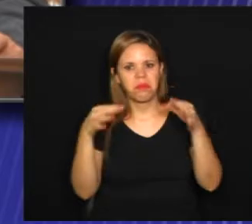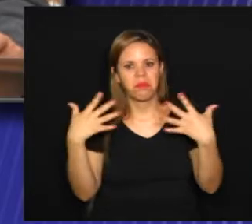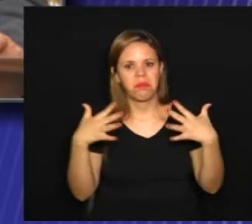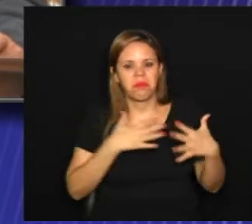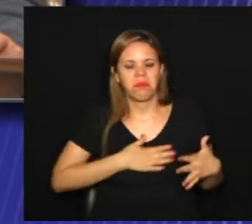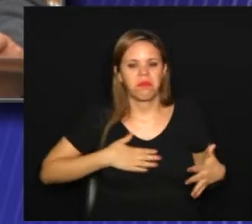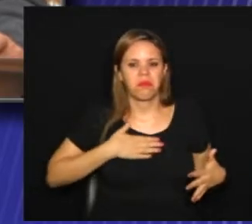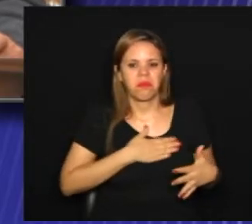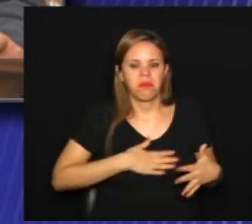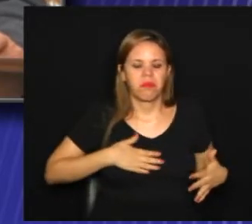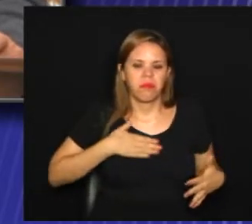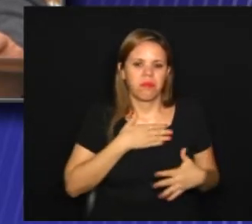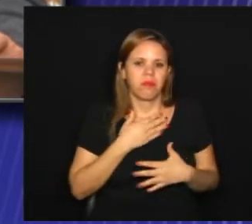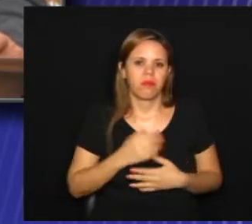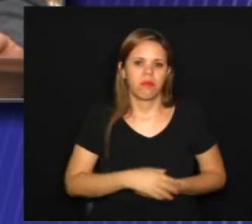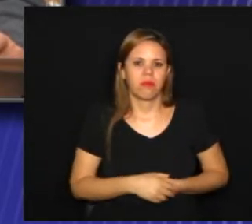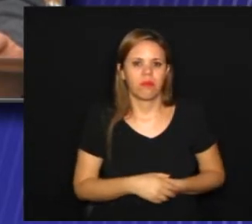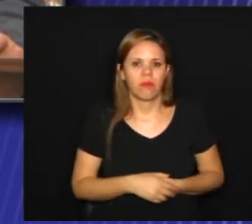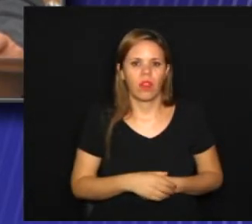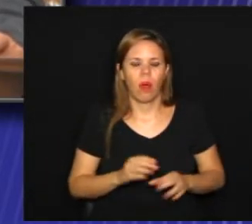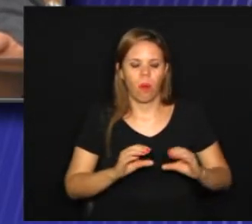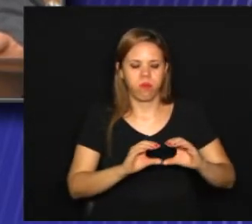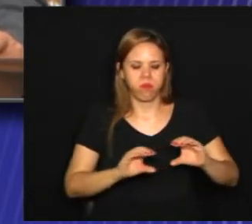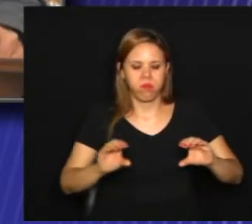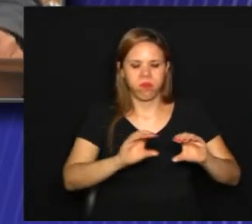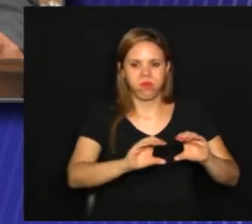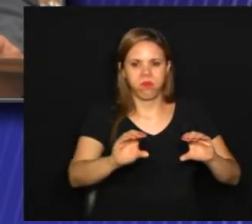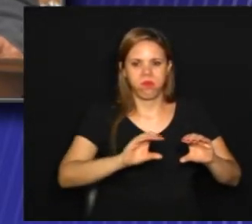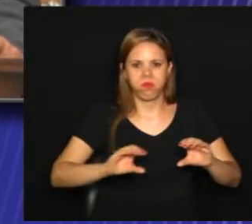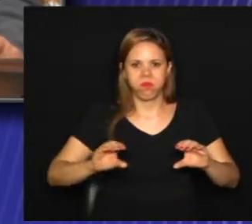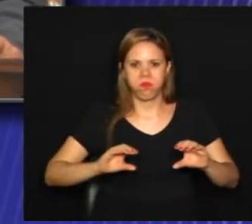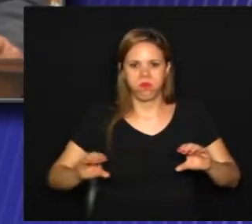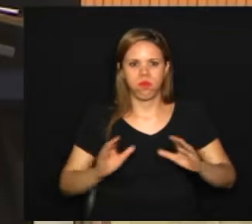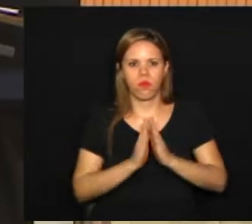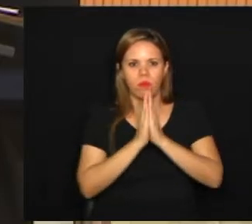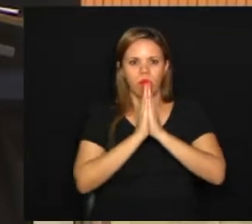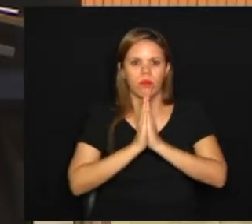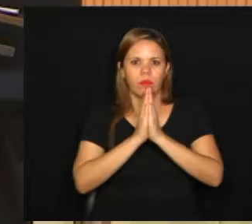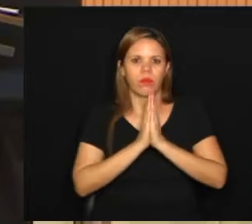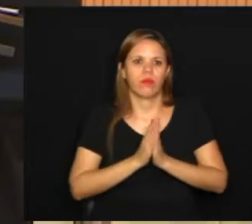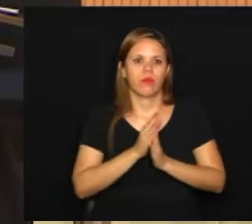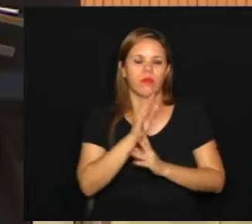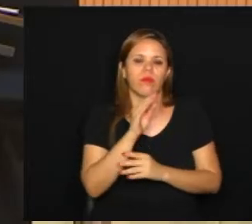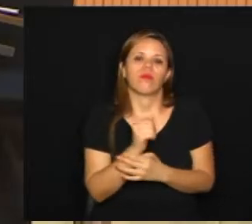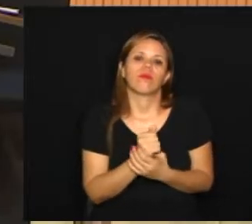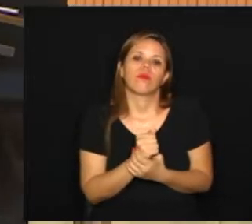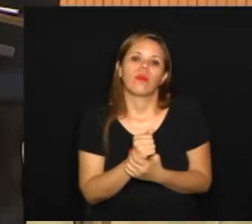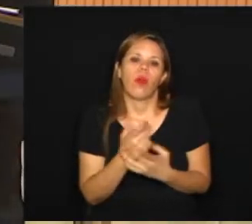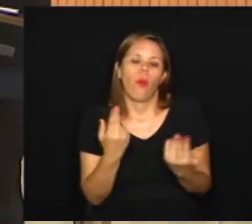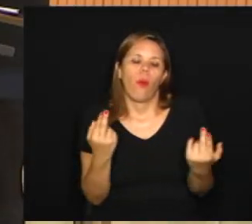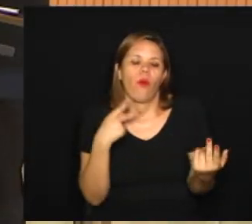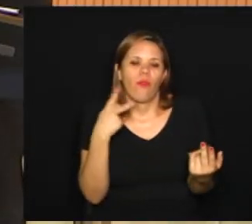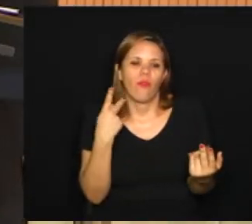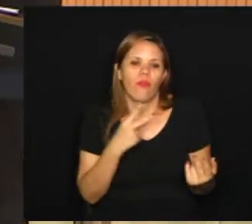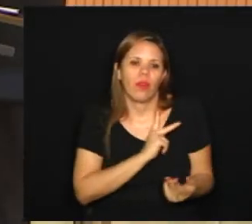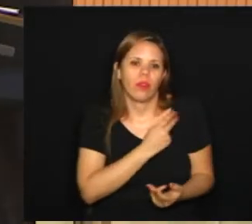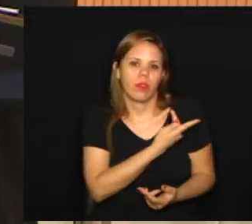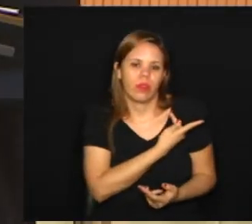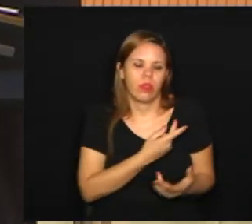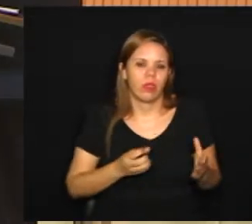grande órgão de tubos que era executado nas grandes missas solenes. Como disse o vereador Paulo Haddad, o padre é natural